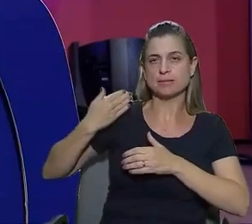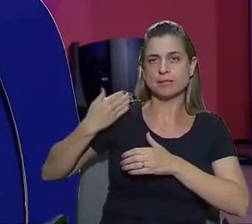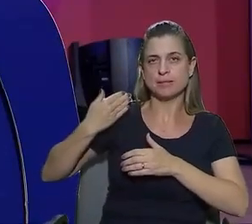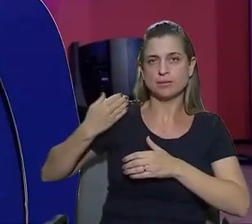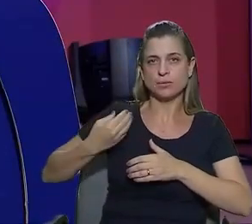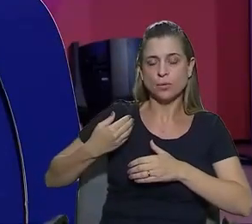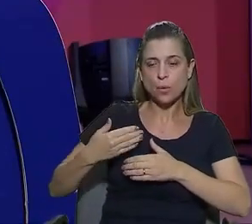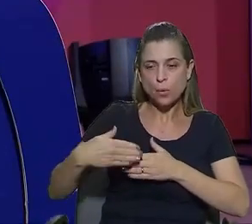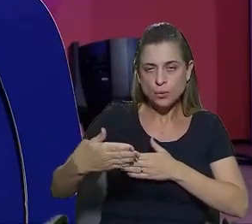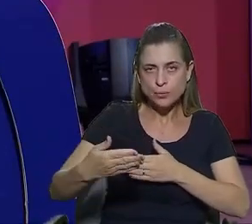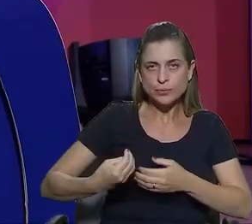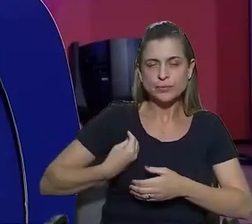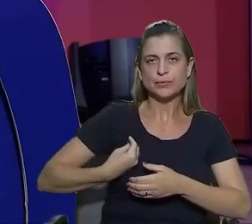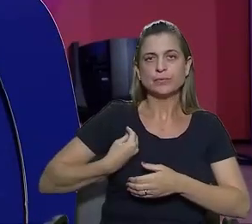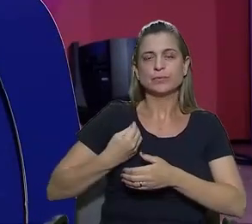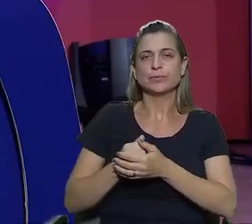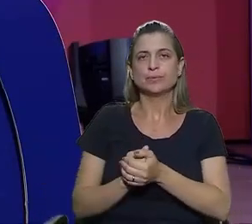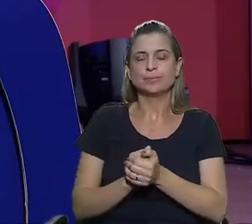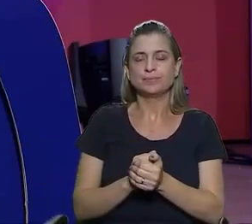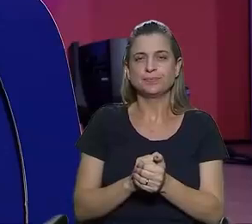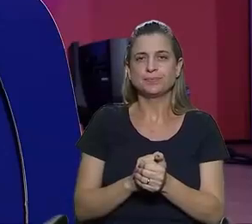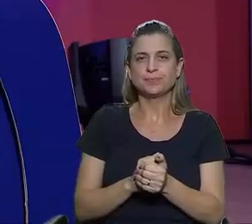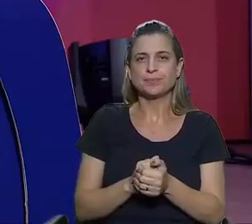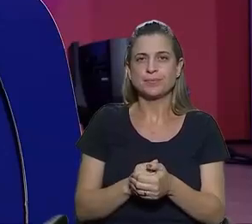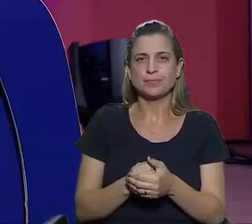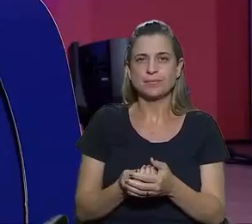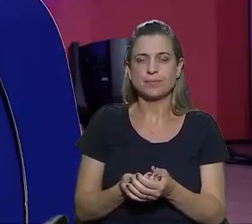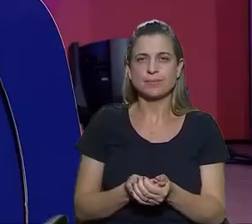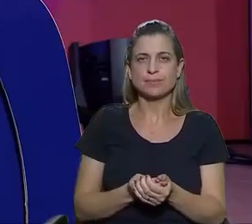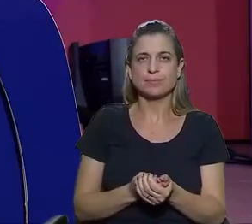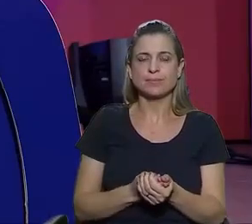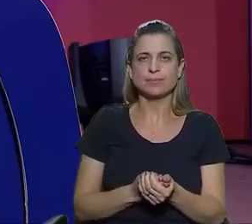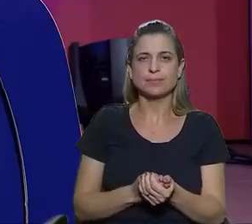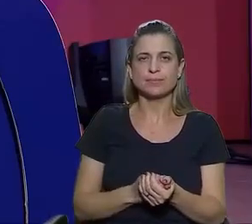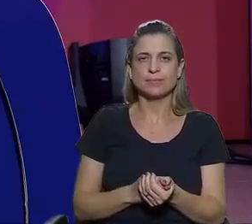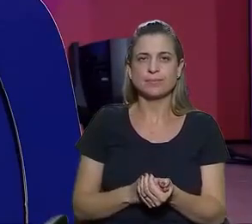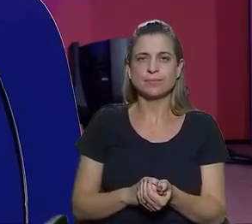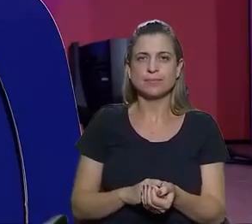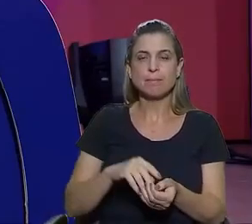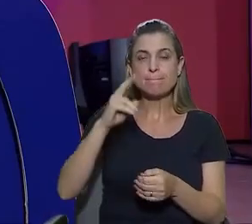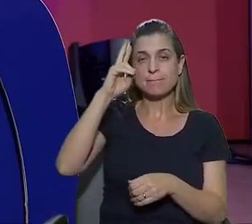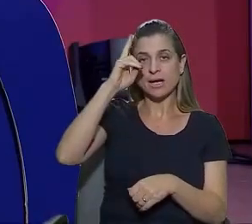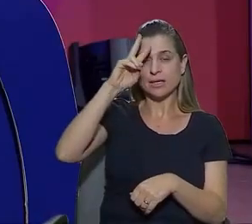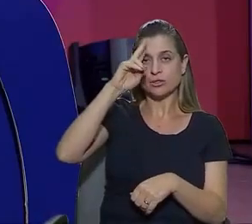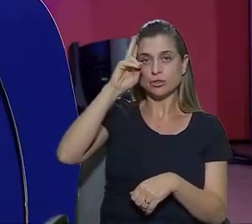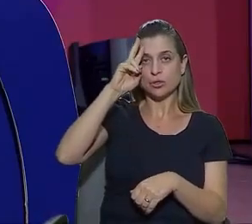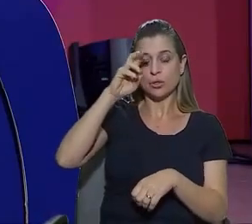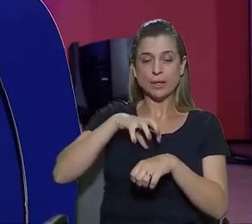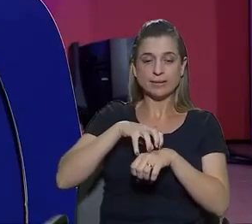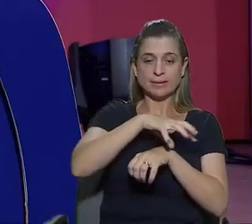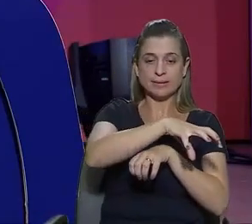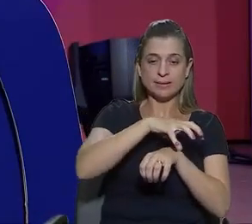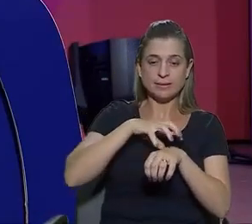mas é uma recriação que tem a ver com o deslocamento. Né? A história da diáspora negra no Brasil é